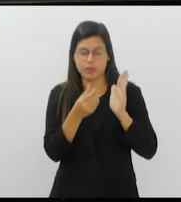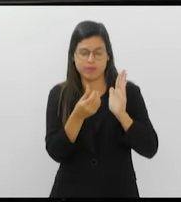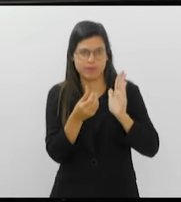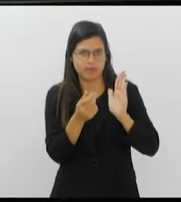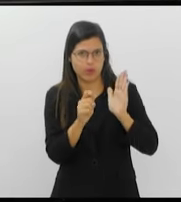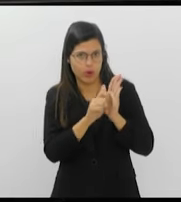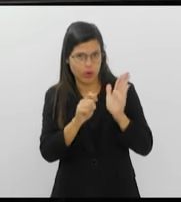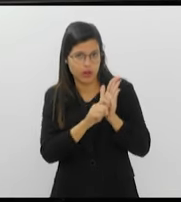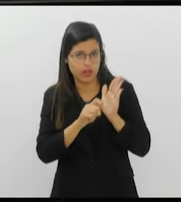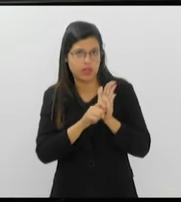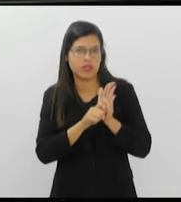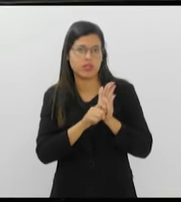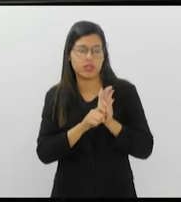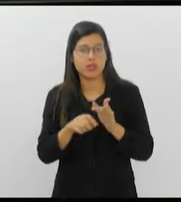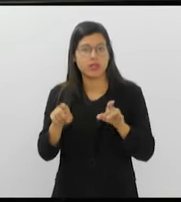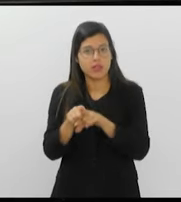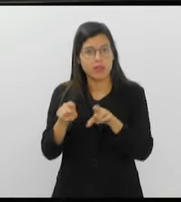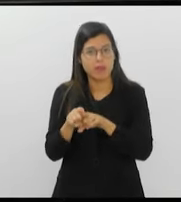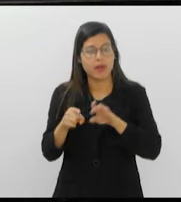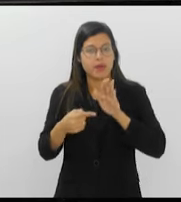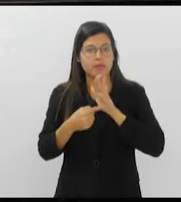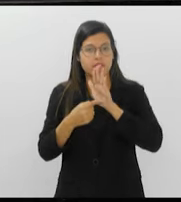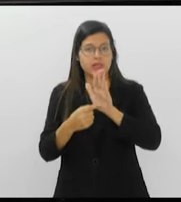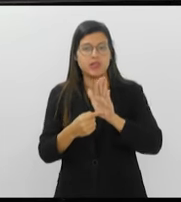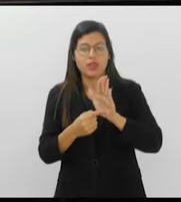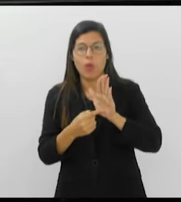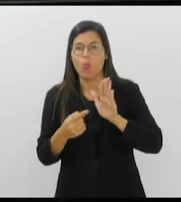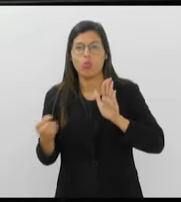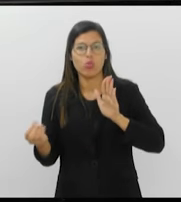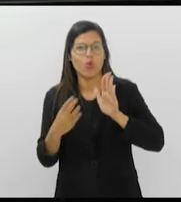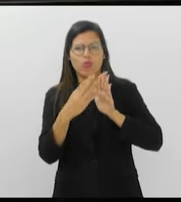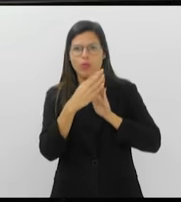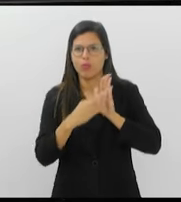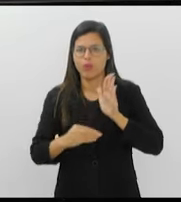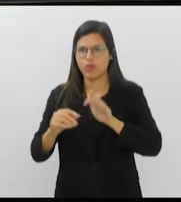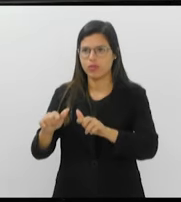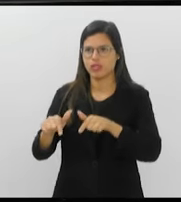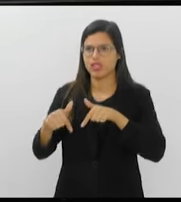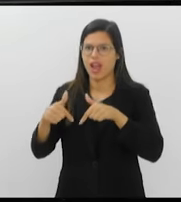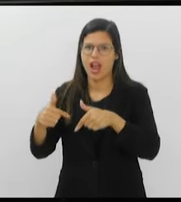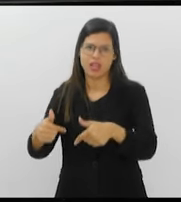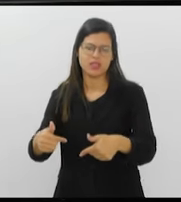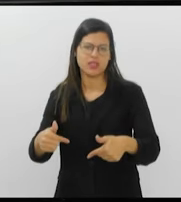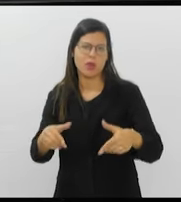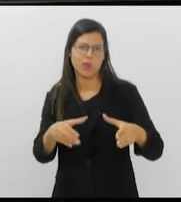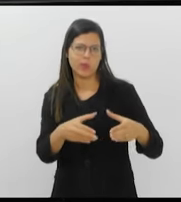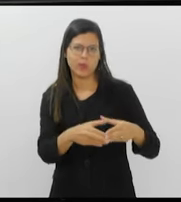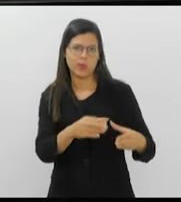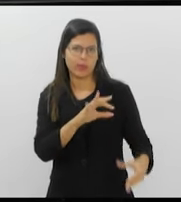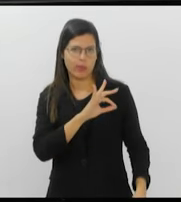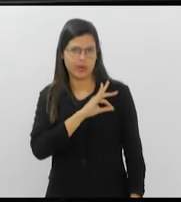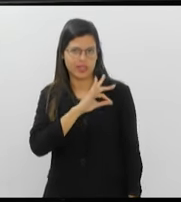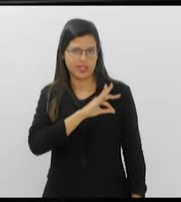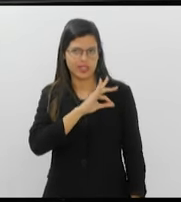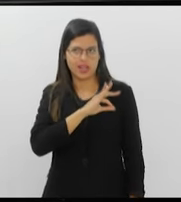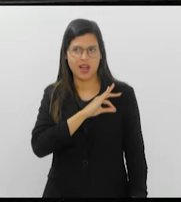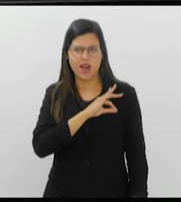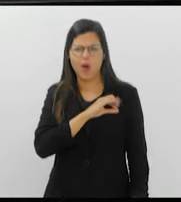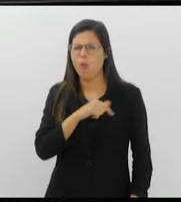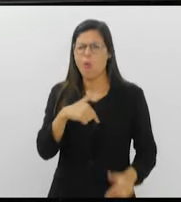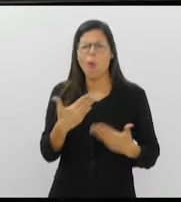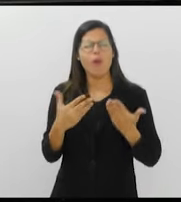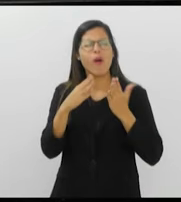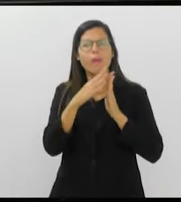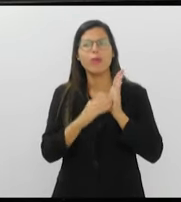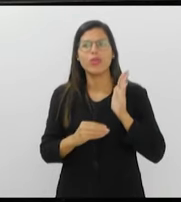vão apresentar um novo modelo de atuação das forças policiais. Que modelo é